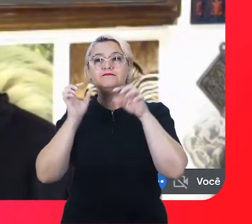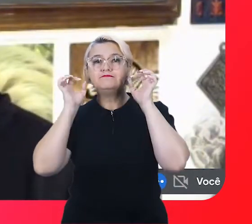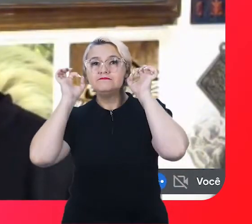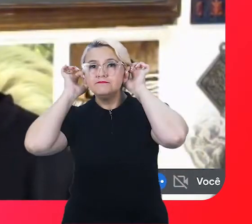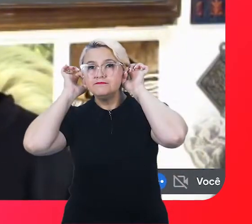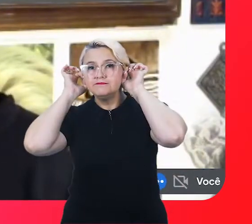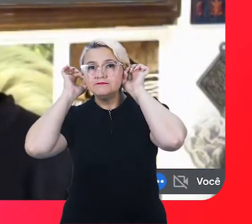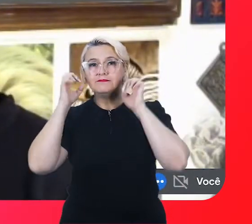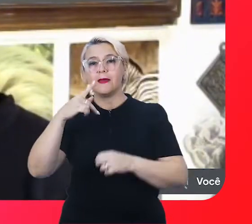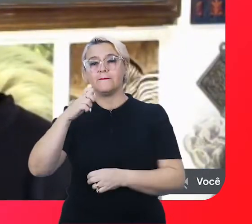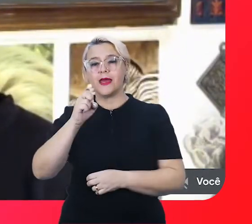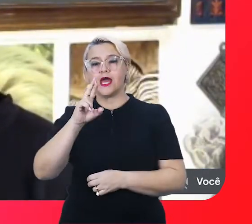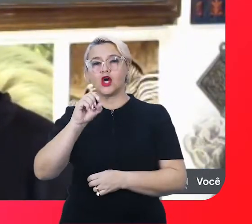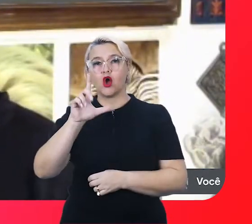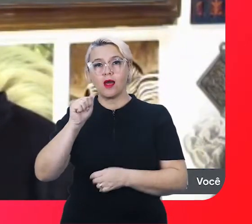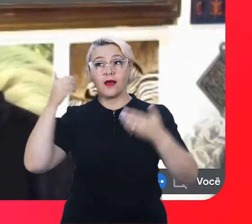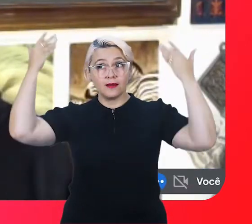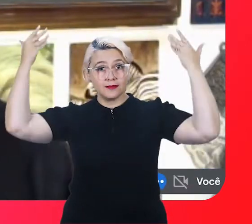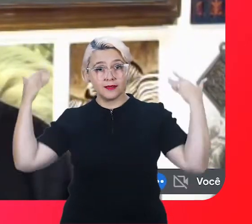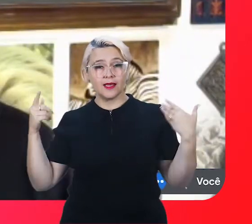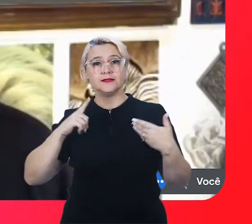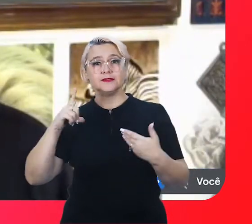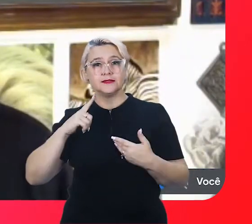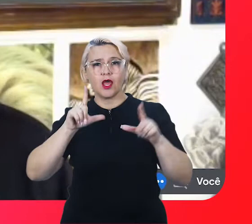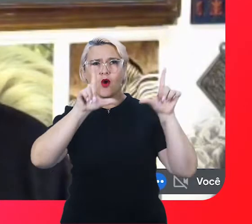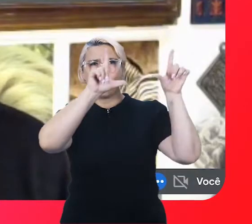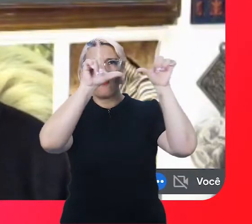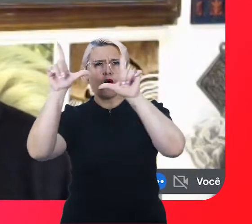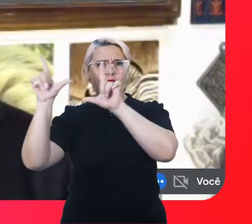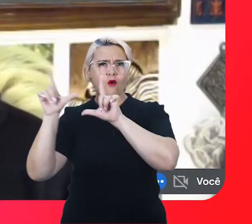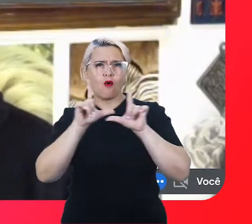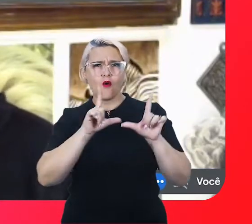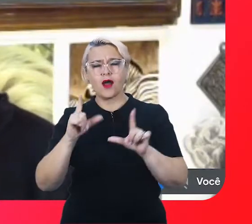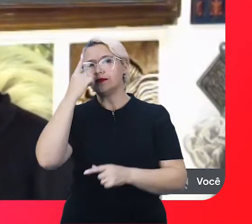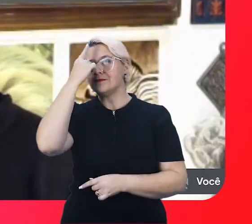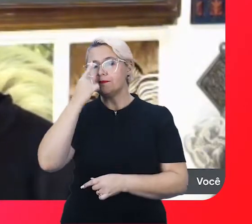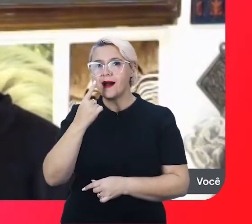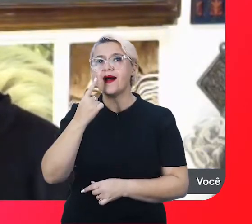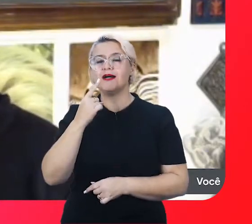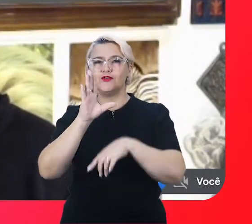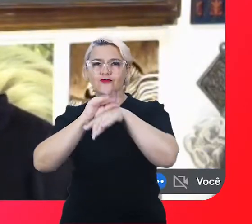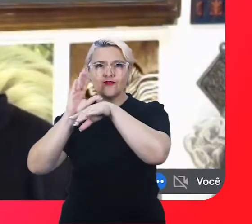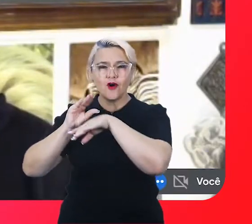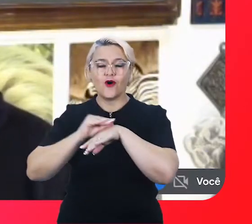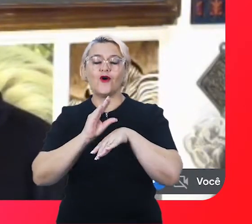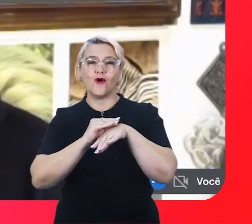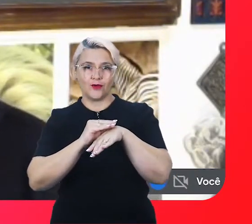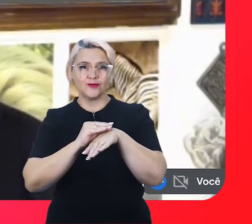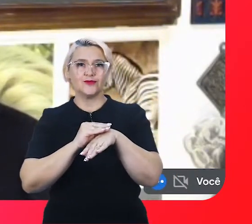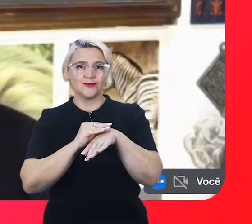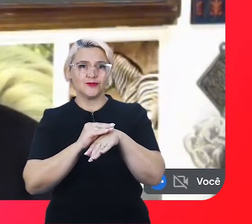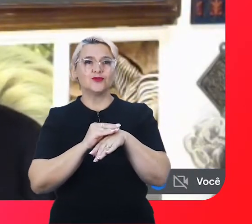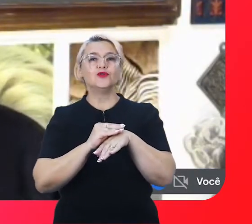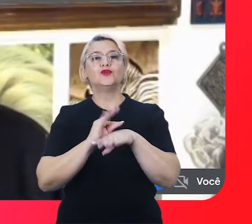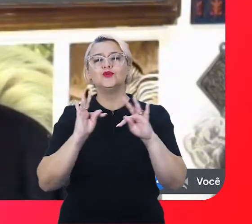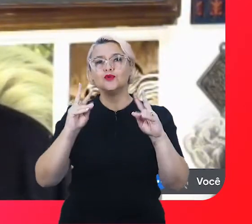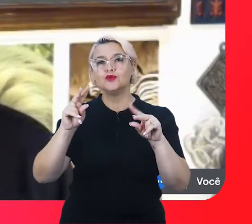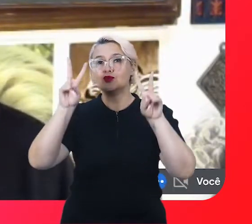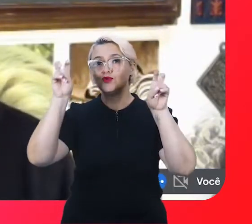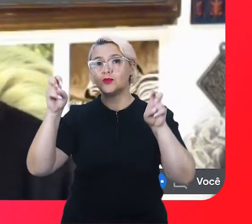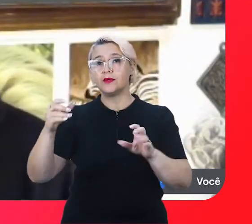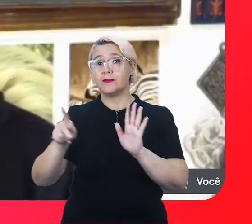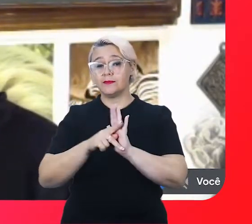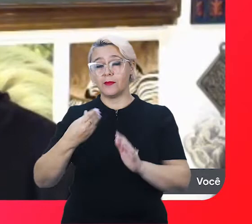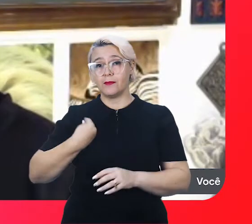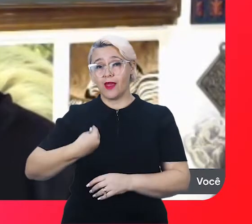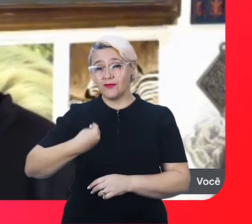de pérola, e atrás de mim tenho vários quadros, imagens e fotos, todas relacionadas à minha